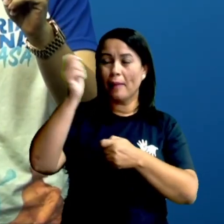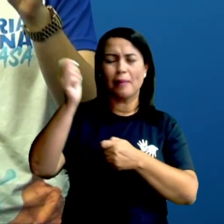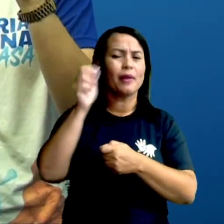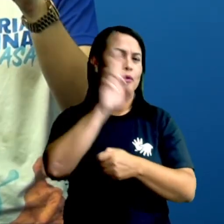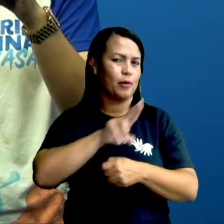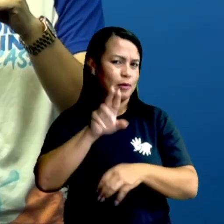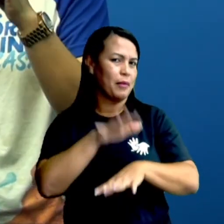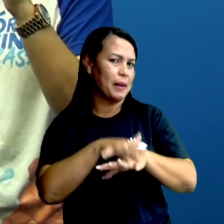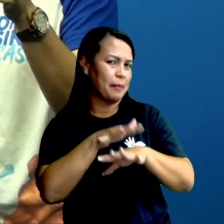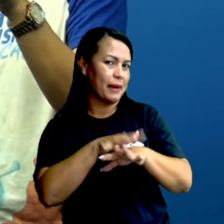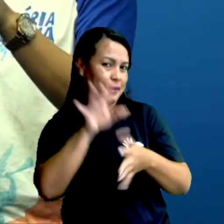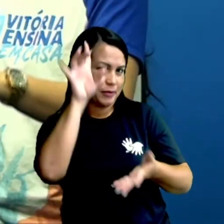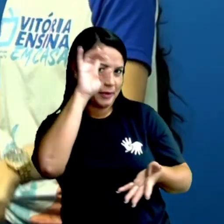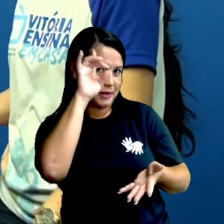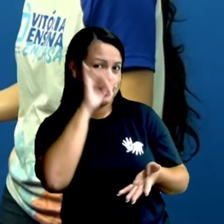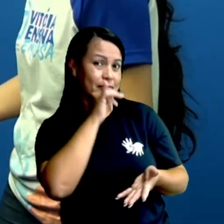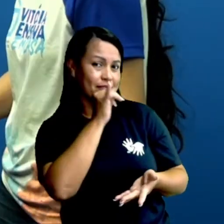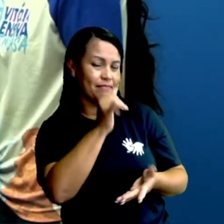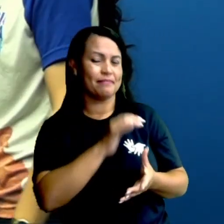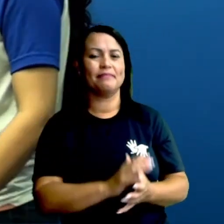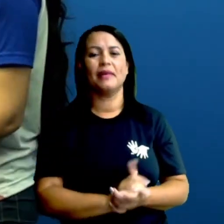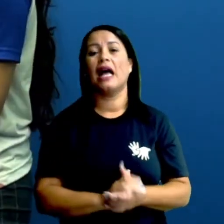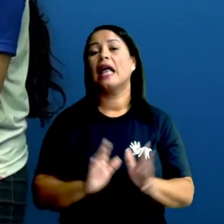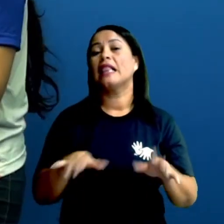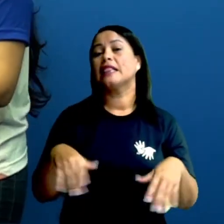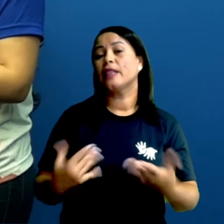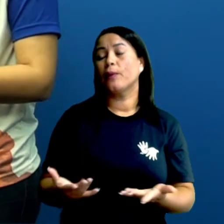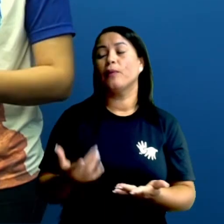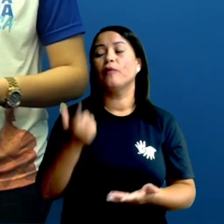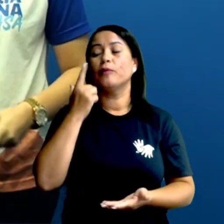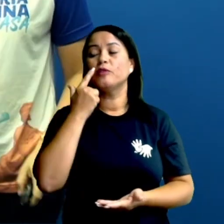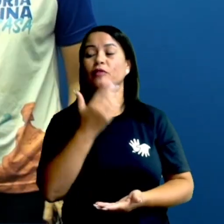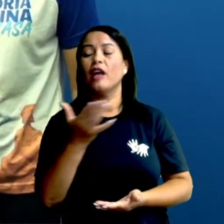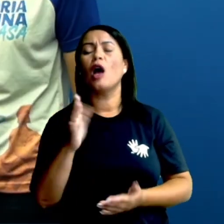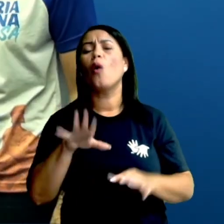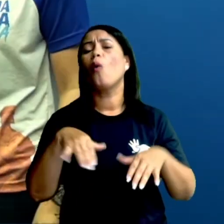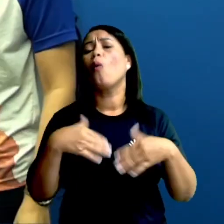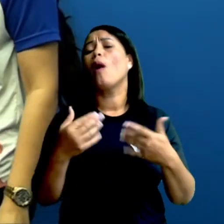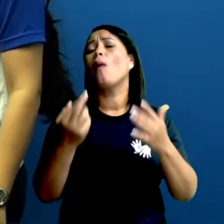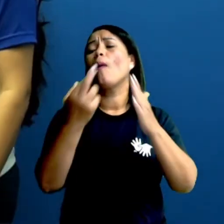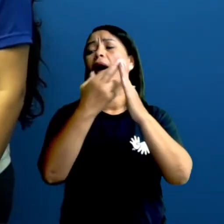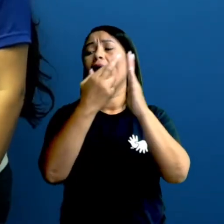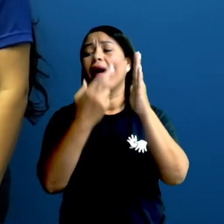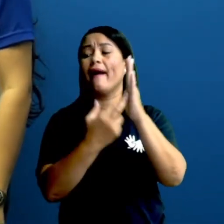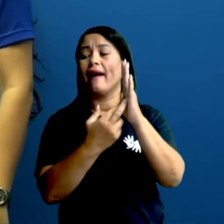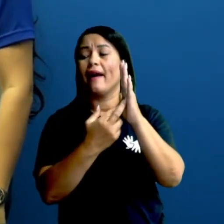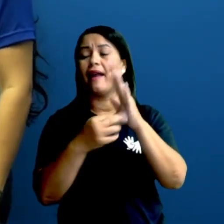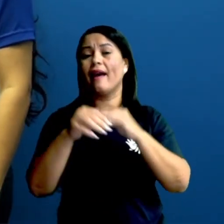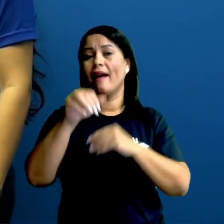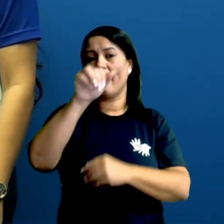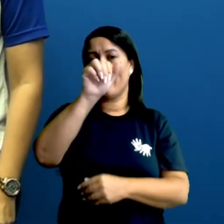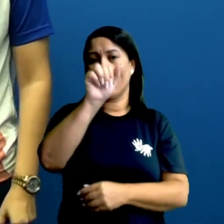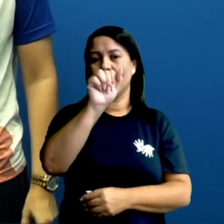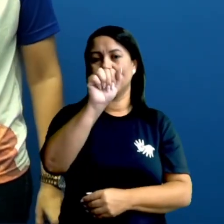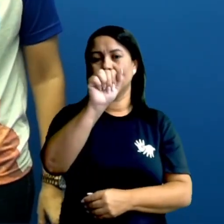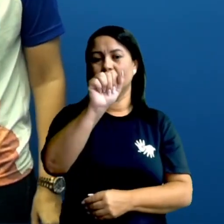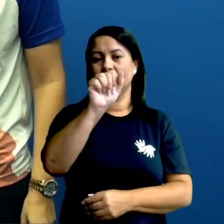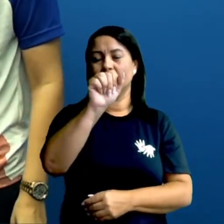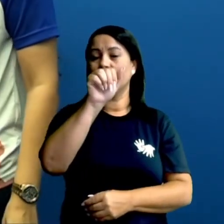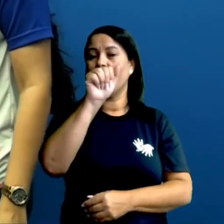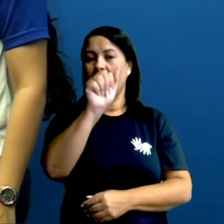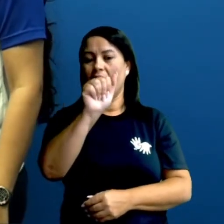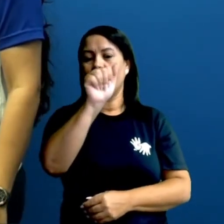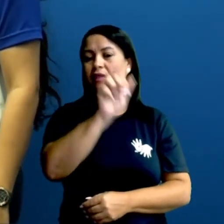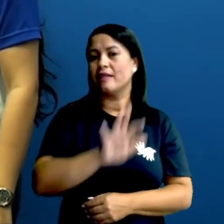dia a dia, tá vendo? Quando eu digo a vocês. Então, vamos lá, ó. Qual é a fórmula? A, não é isso? A fórmula